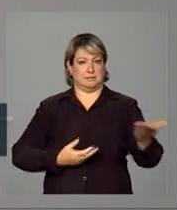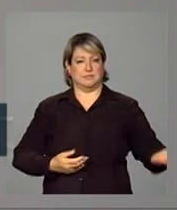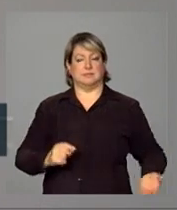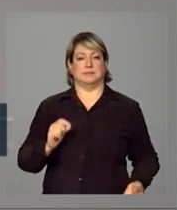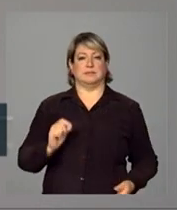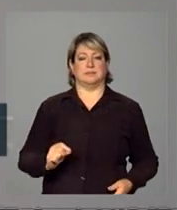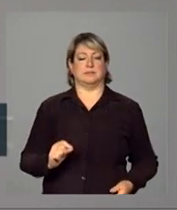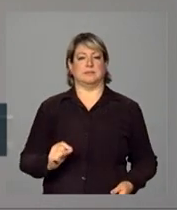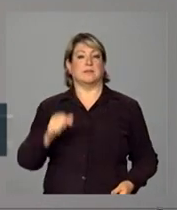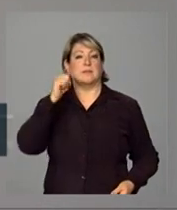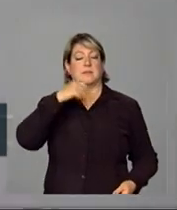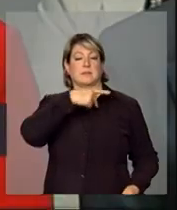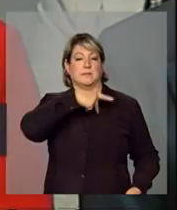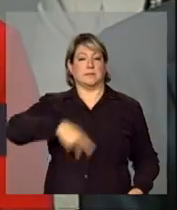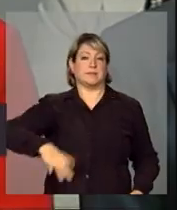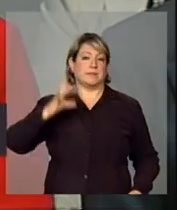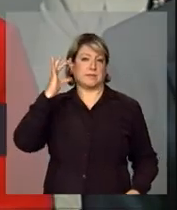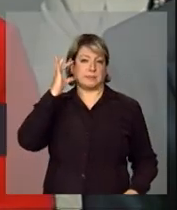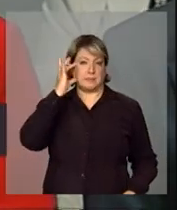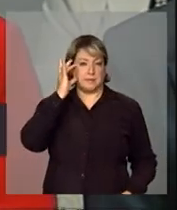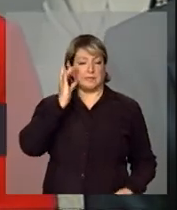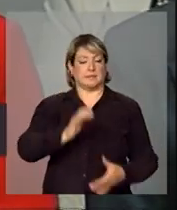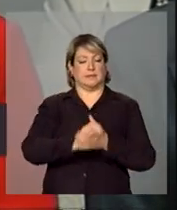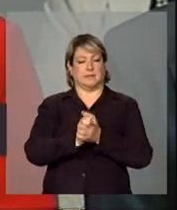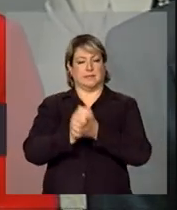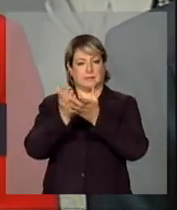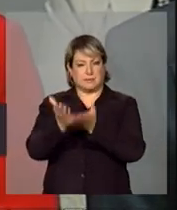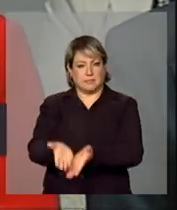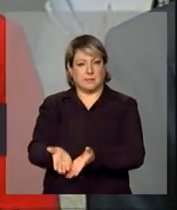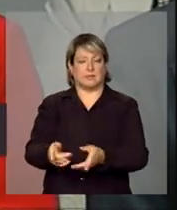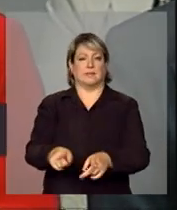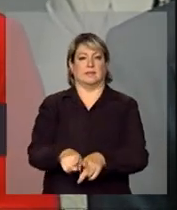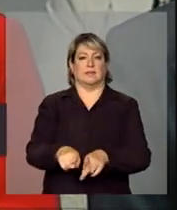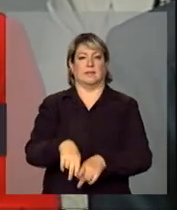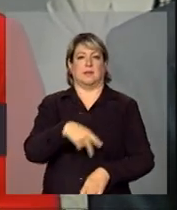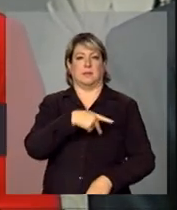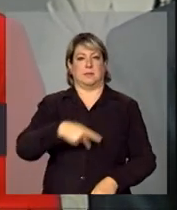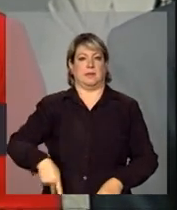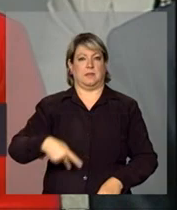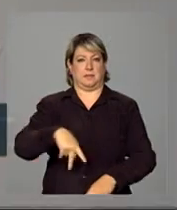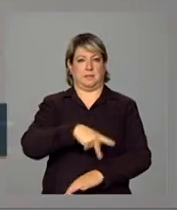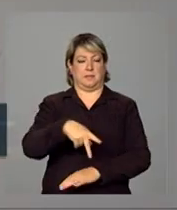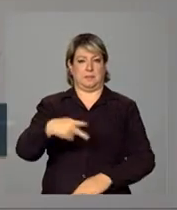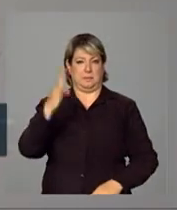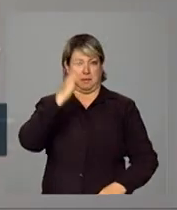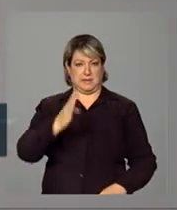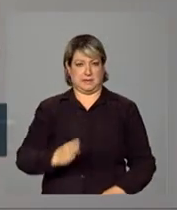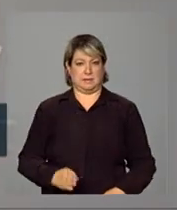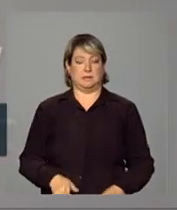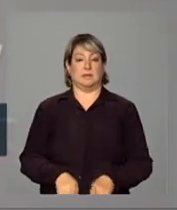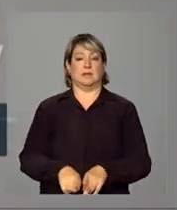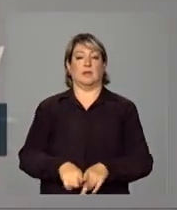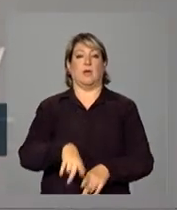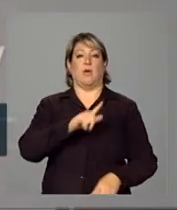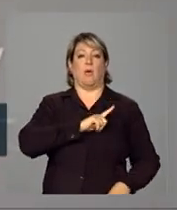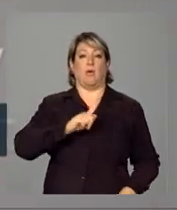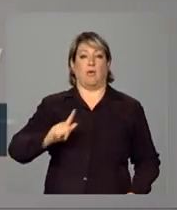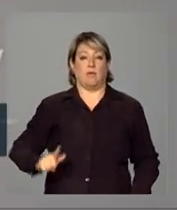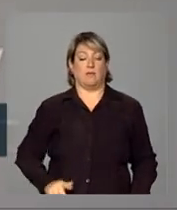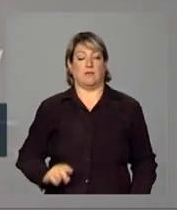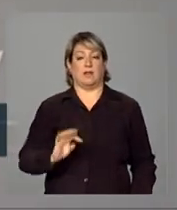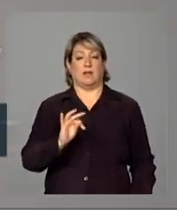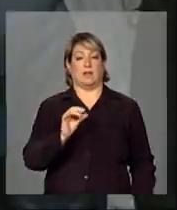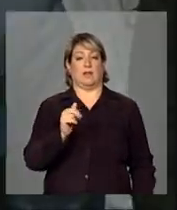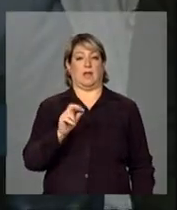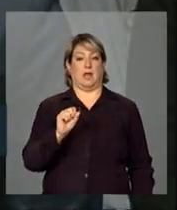cumprimentar a nossa querida presidenta Dilma Rousseff, excelentíssima presidenta da República do Brasil, nosso querido governador Tarso